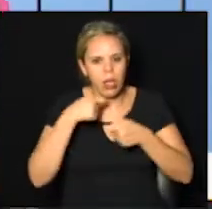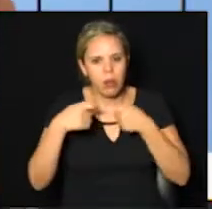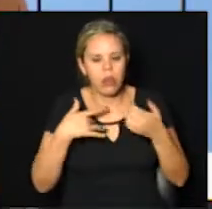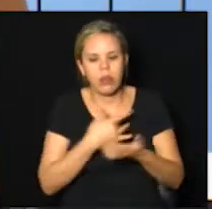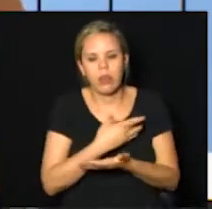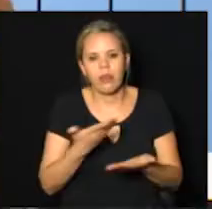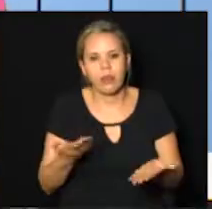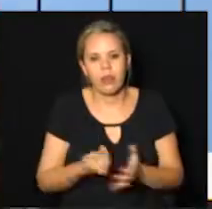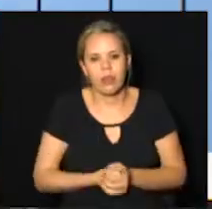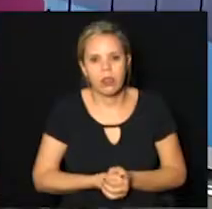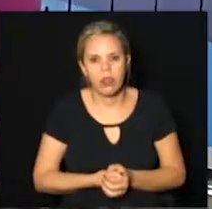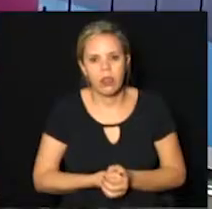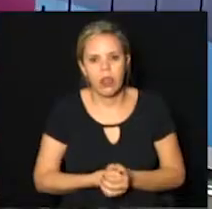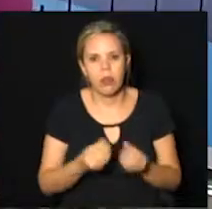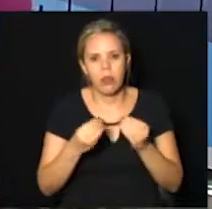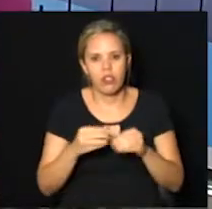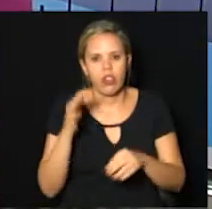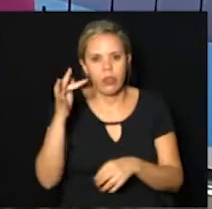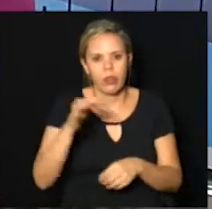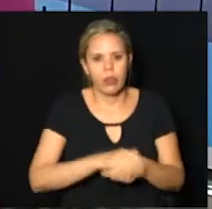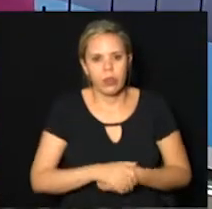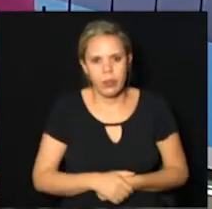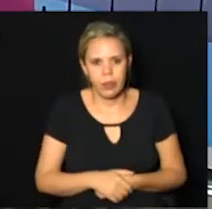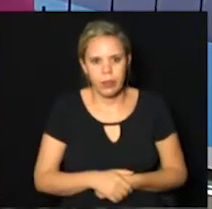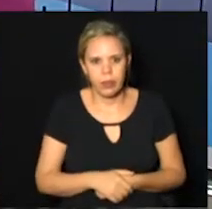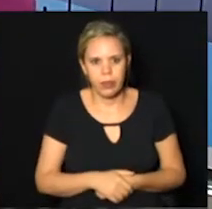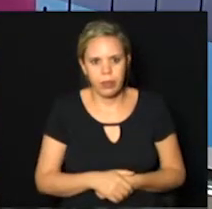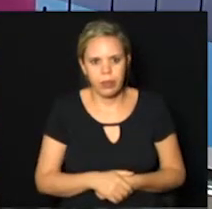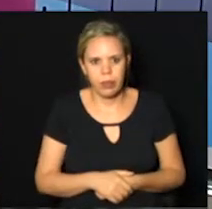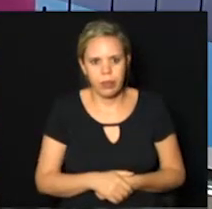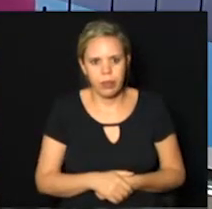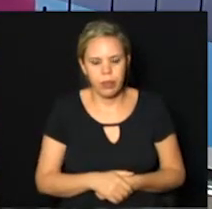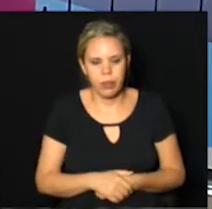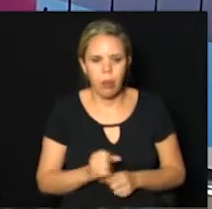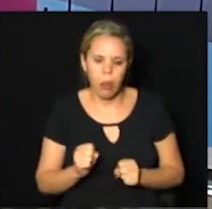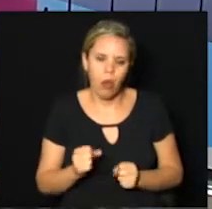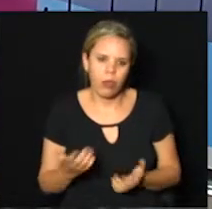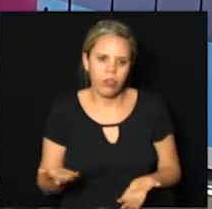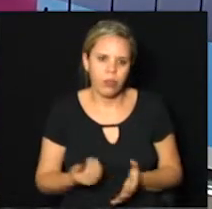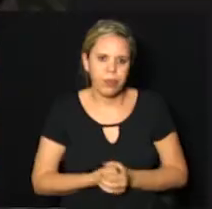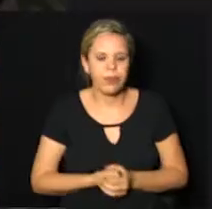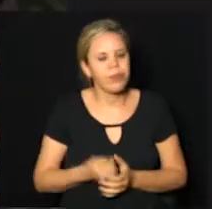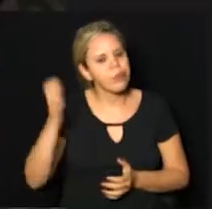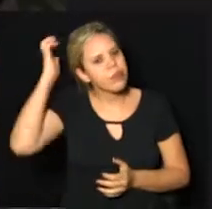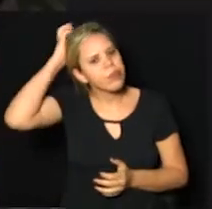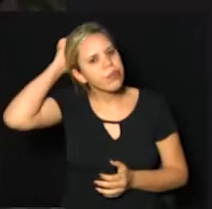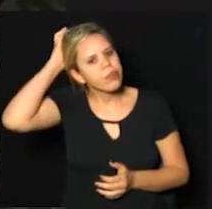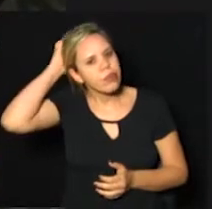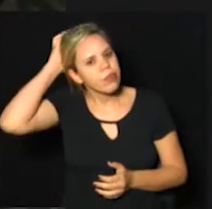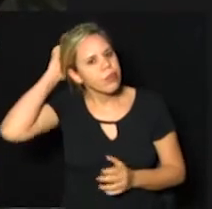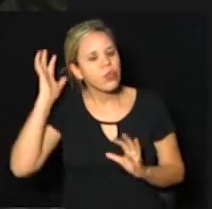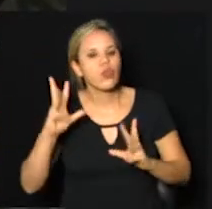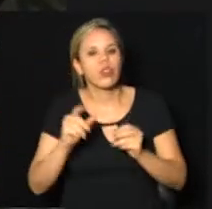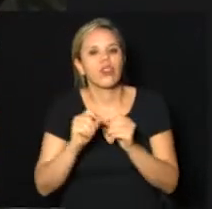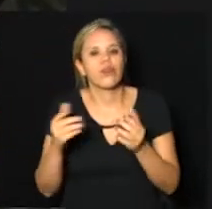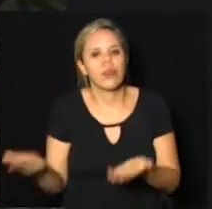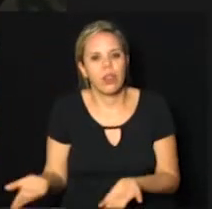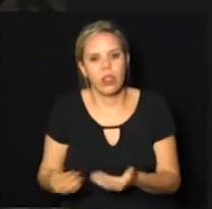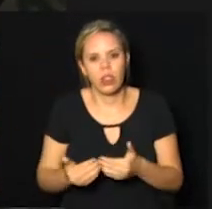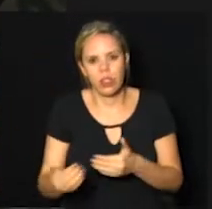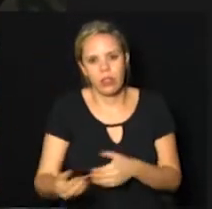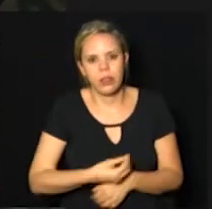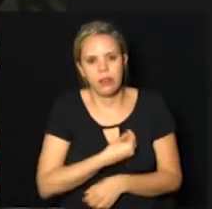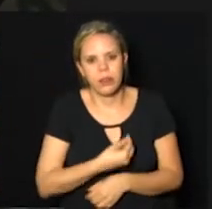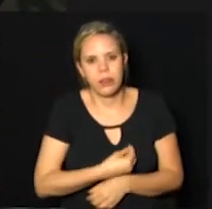pode interferir lá na frente? Pode. Tudo que a gente faz, né, ao longo da nossa vida tem